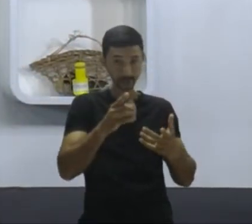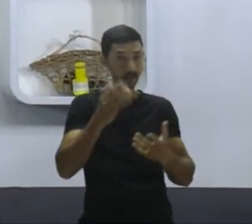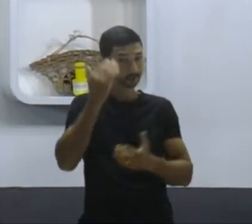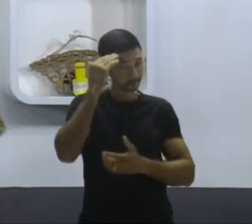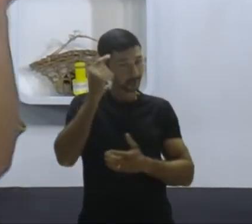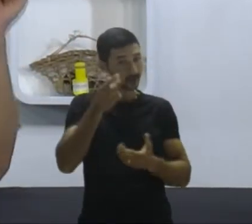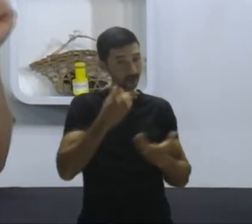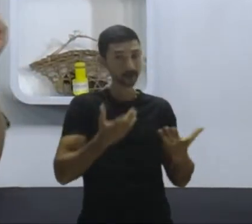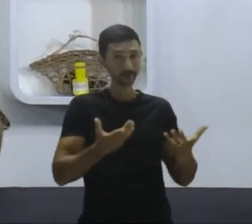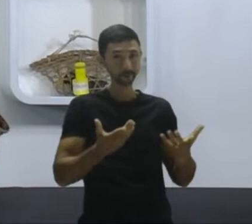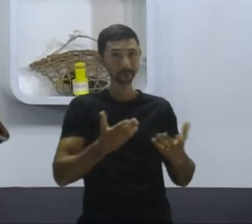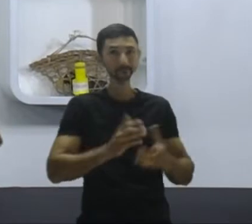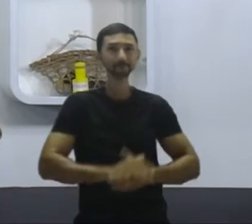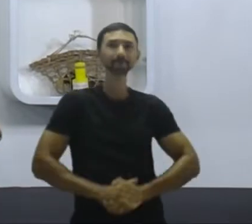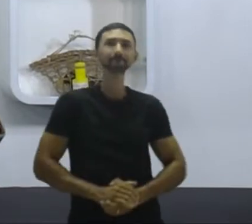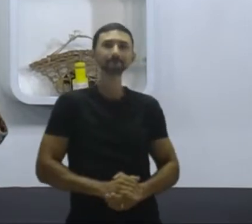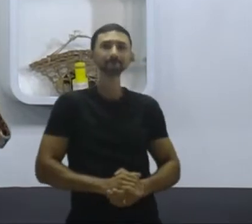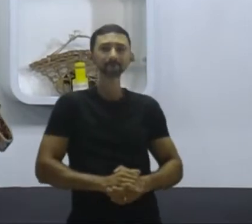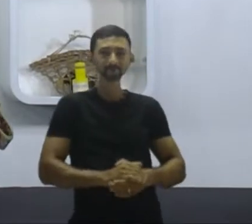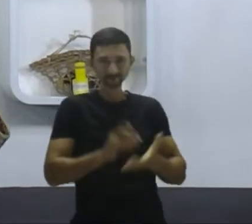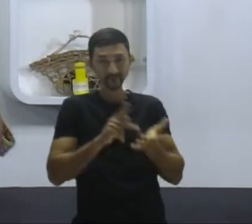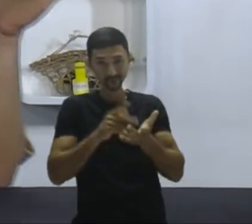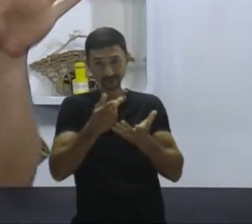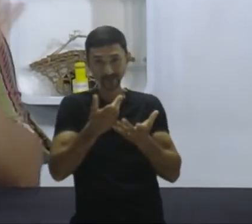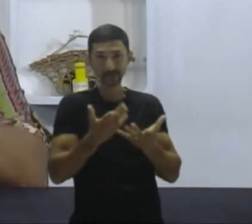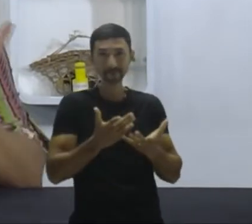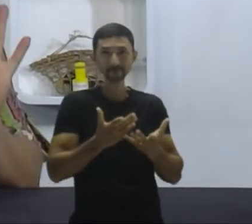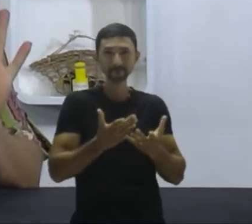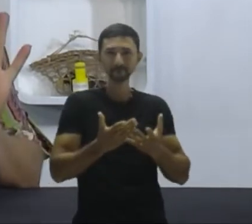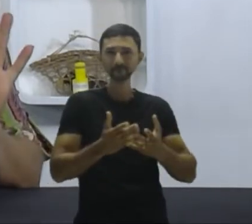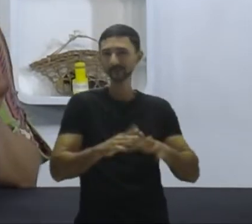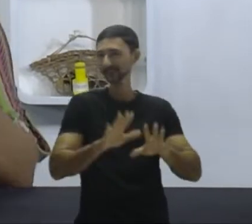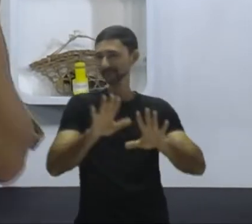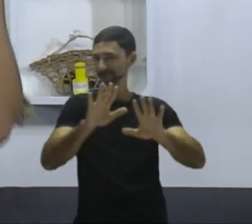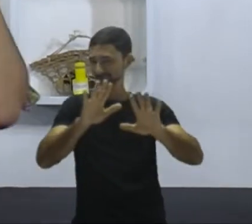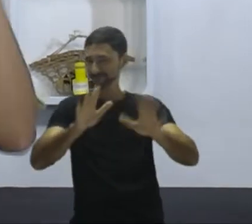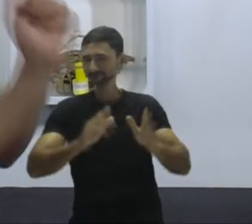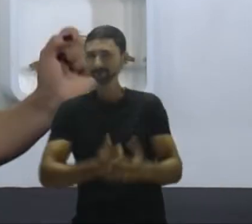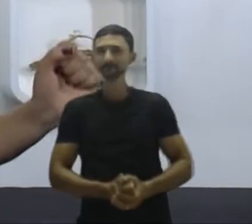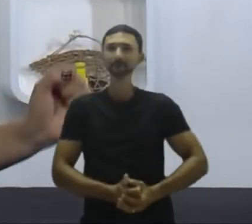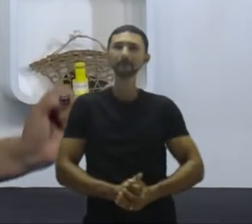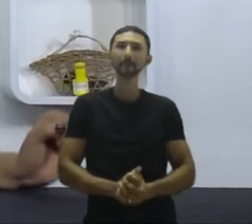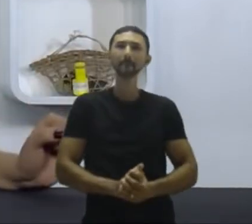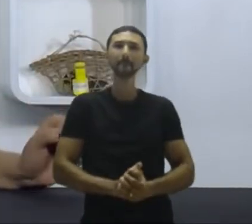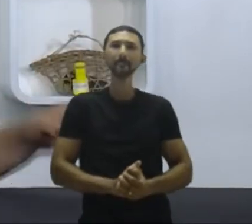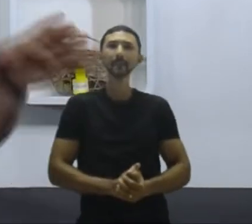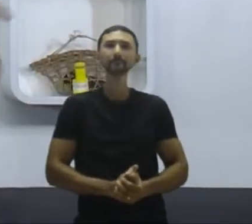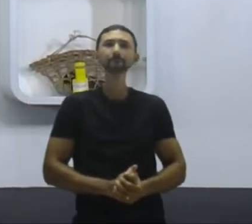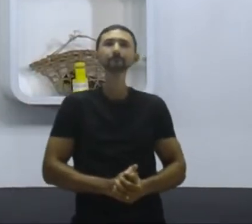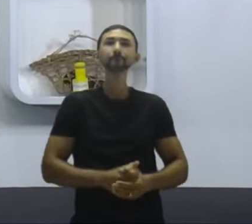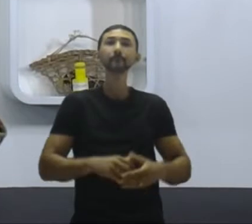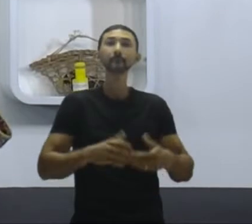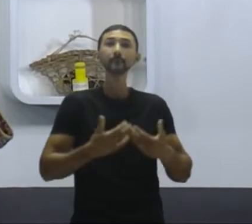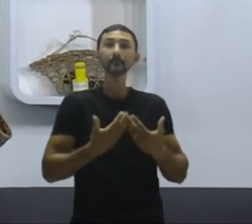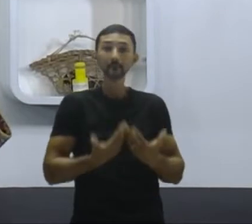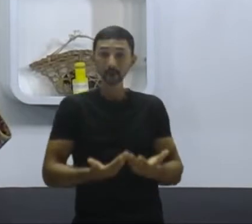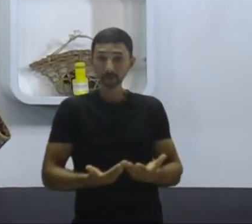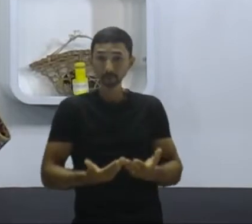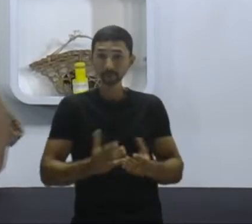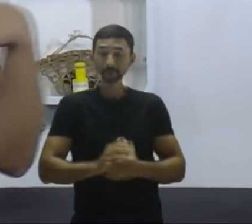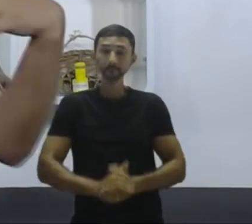tenho certeza disso. Não é verdade? Não, com vocês eu não estou me referindo, mas vamos lá. Continuando.